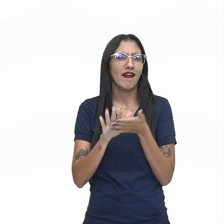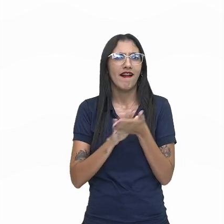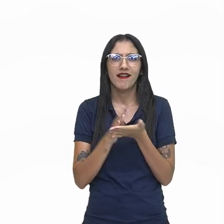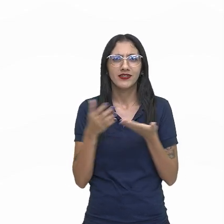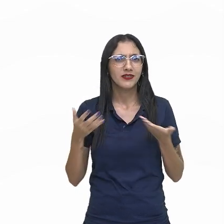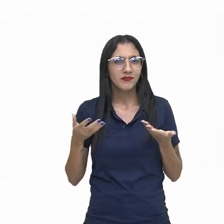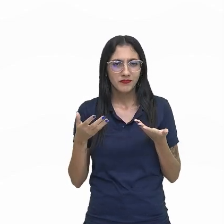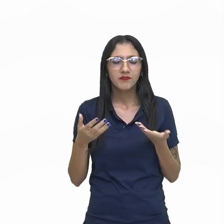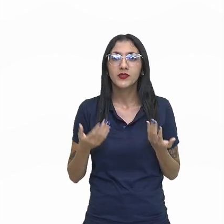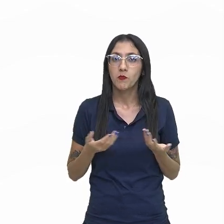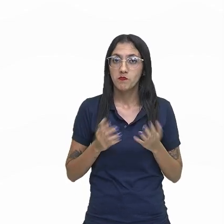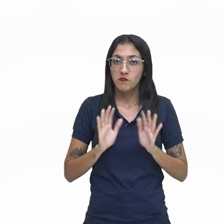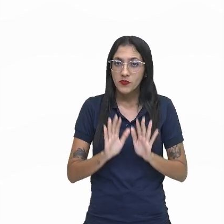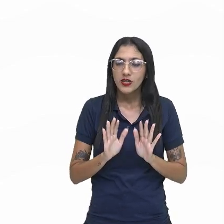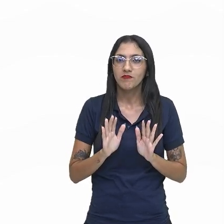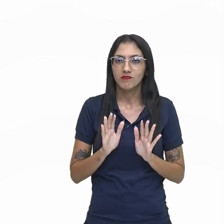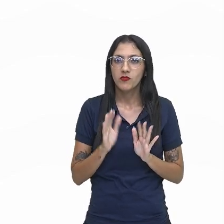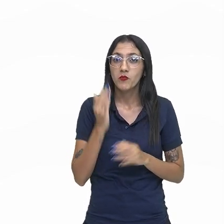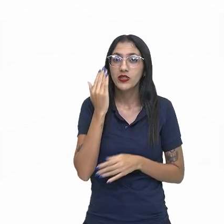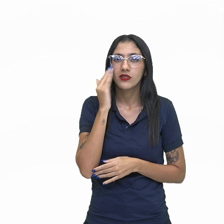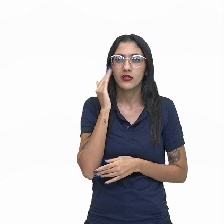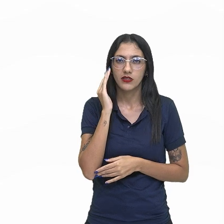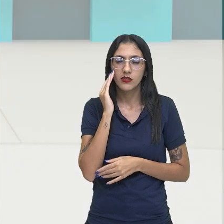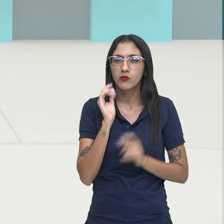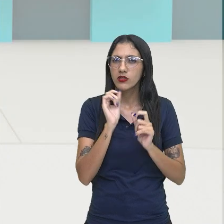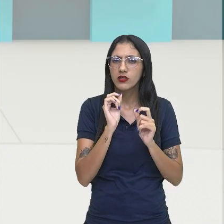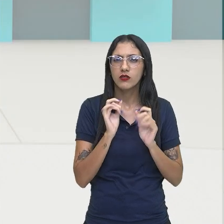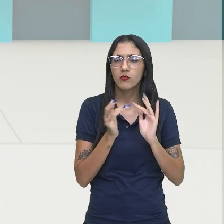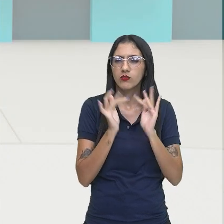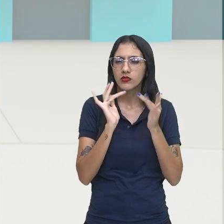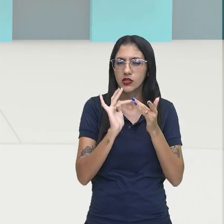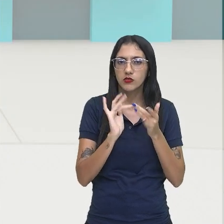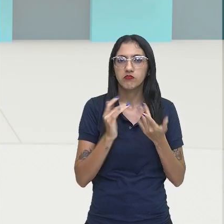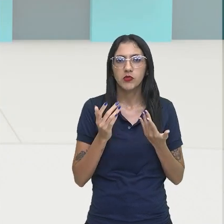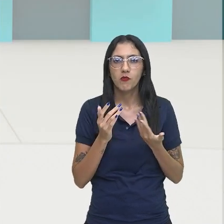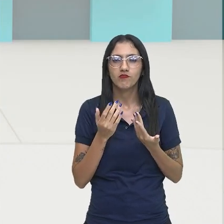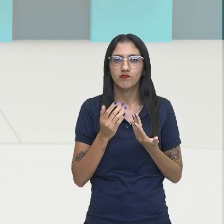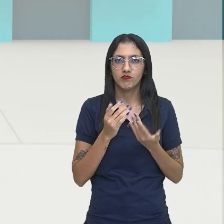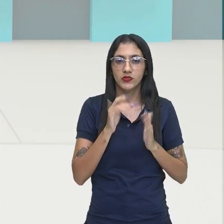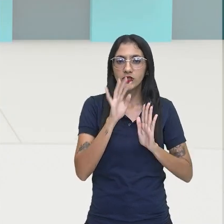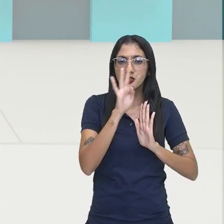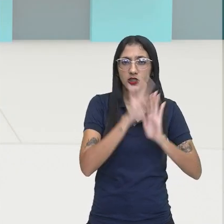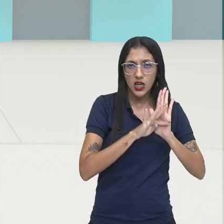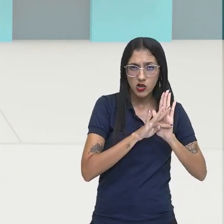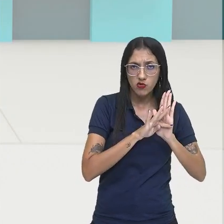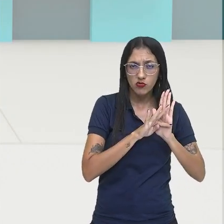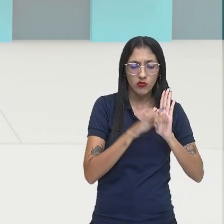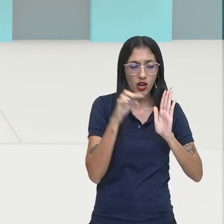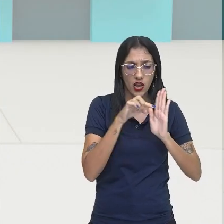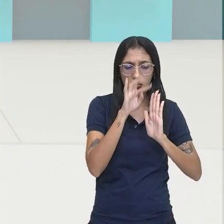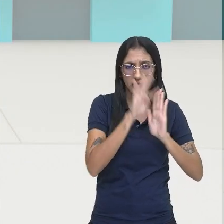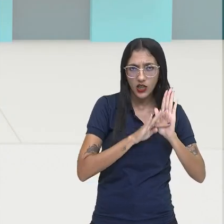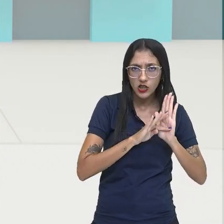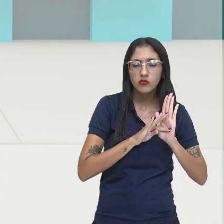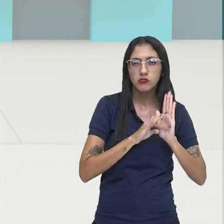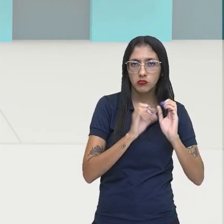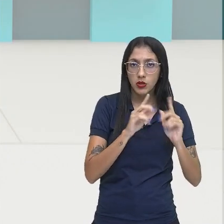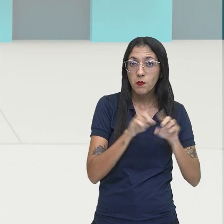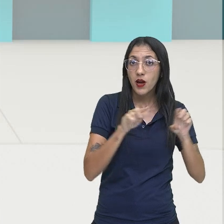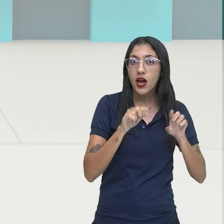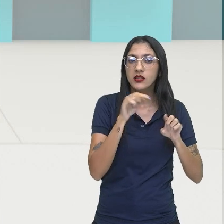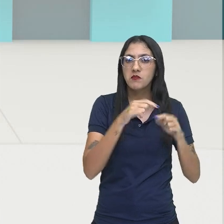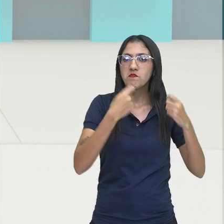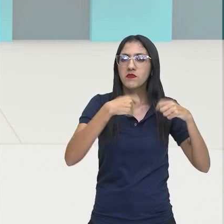nada. Vamos acompanhar um raciocínio aqui comigo. Textos são formados, só que eles precisam ter